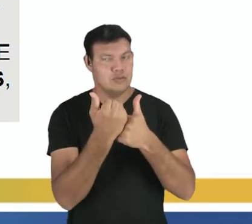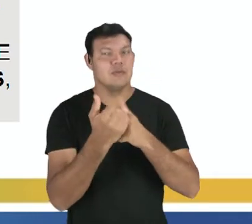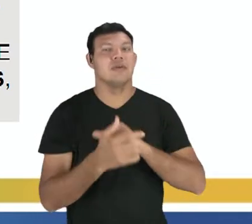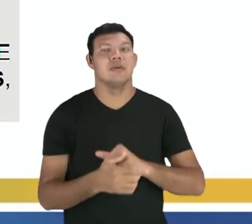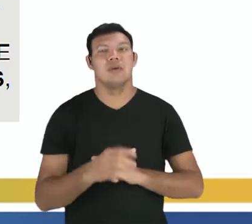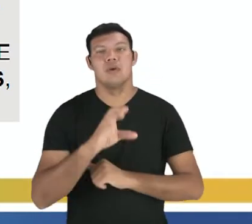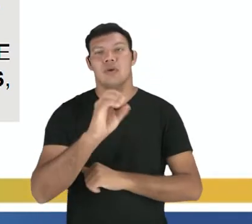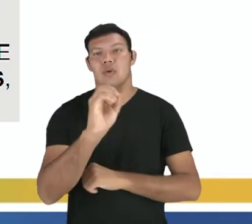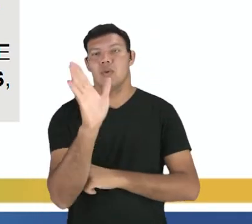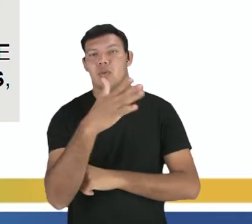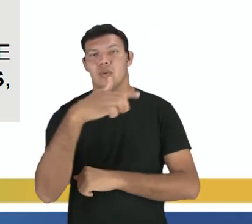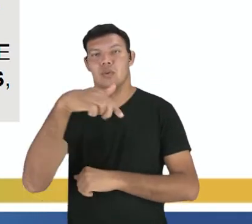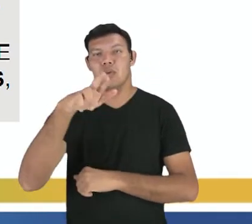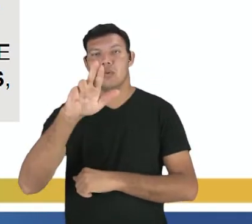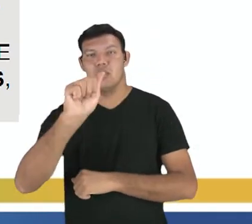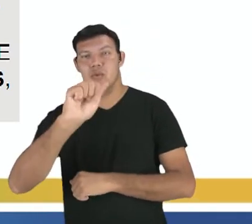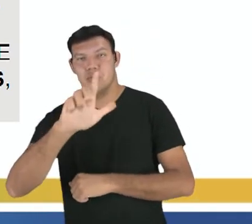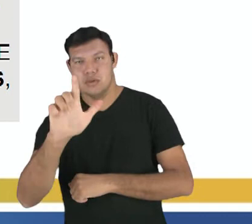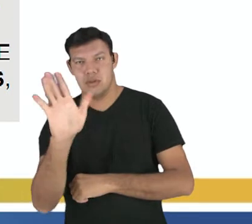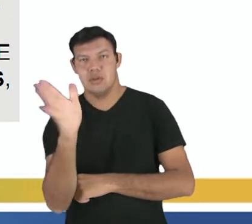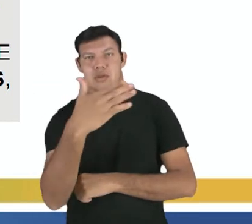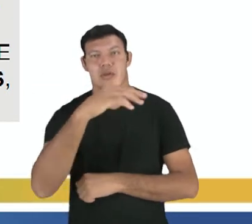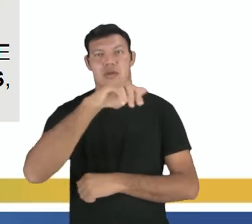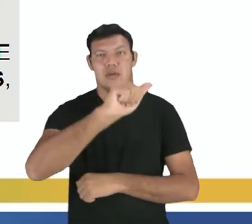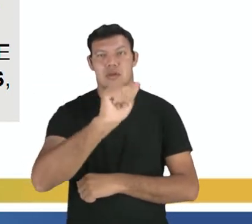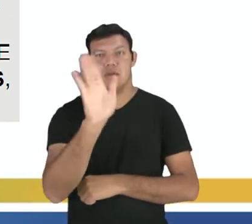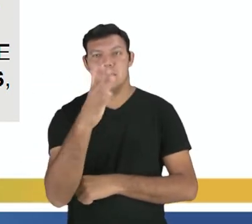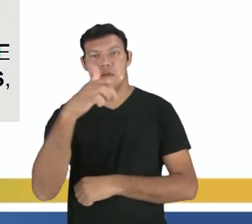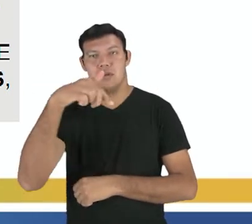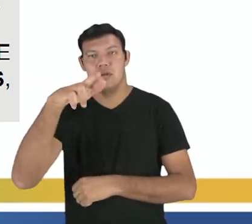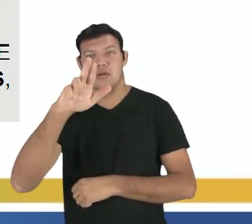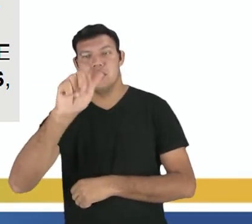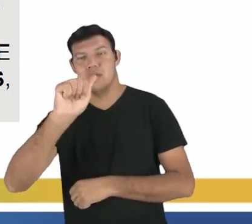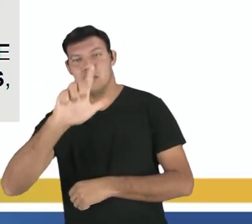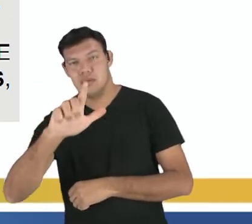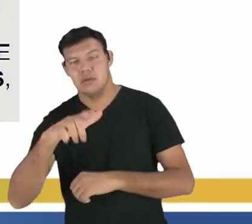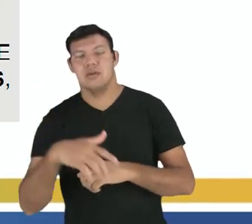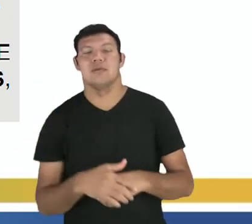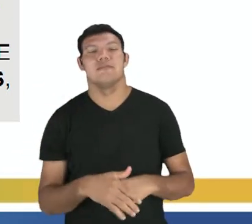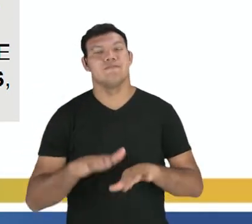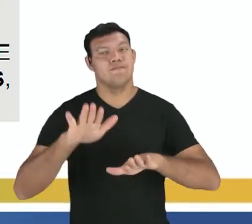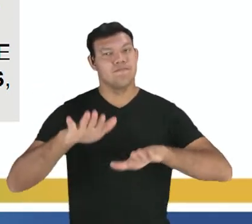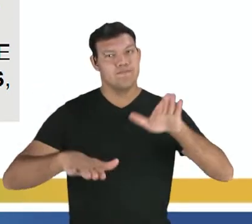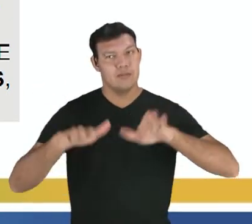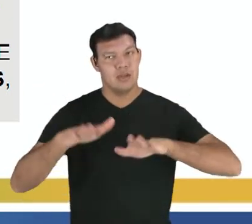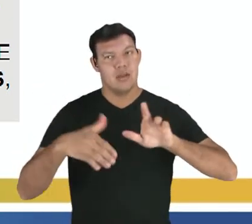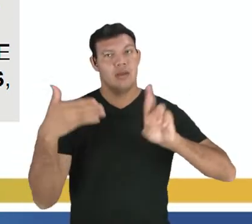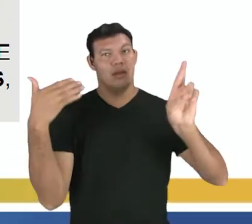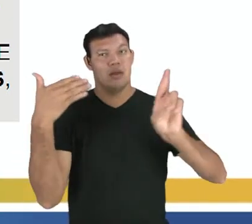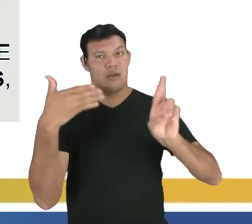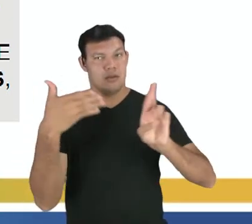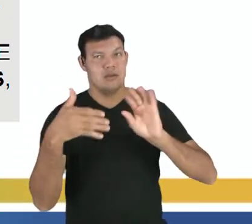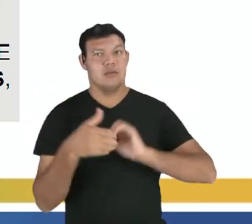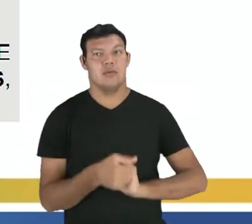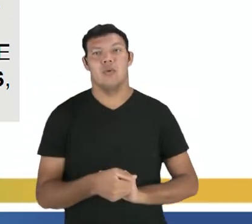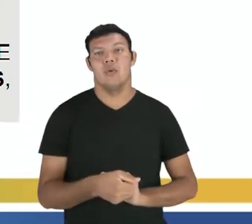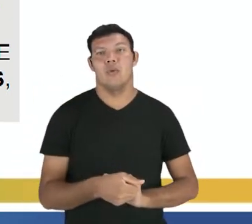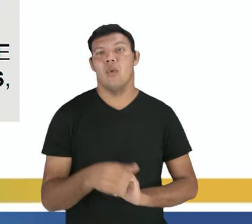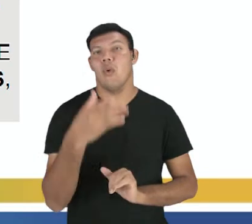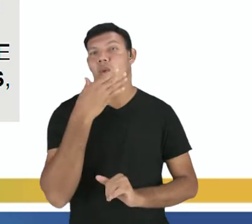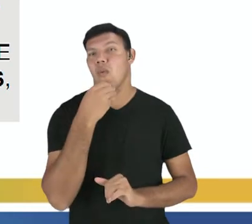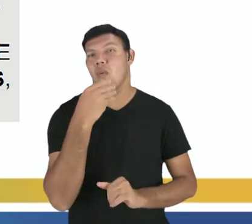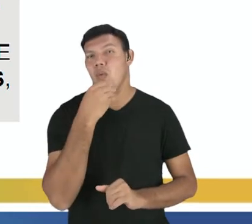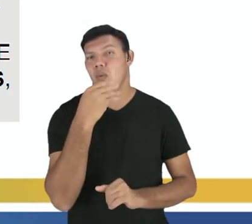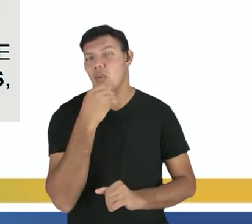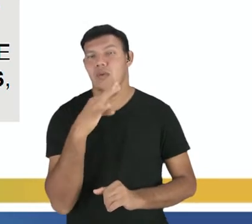o qual, a qual, os quais, as quais. Aí vai depender do seu referente. Se for o garoto que conheço, o garoto